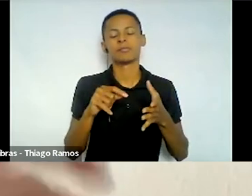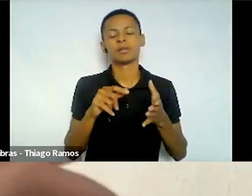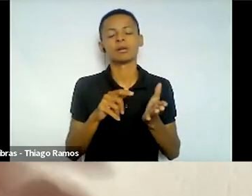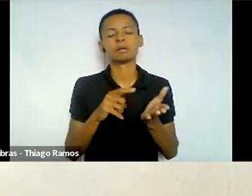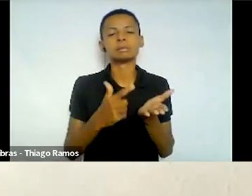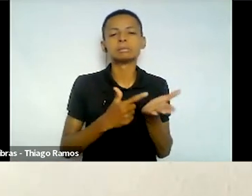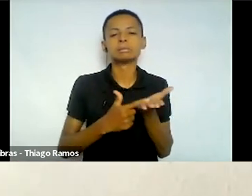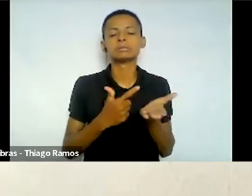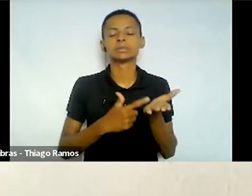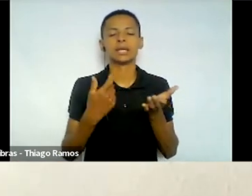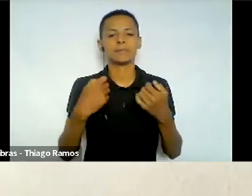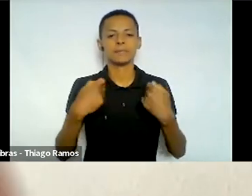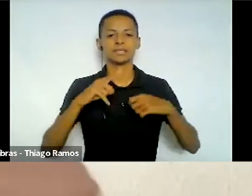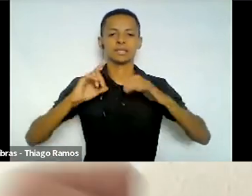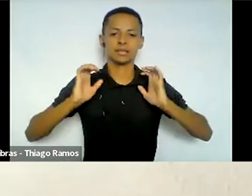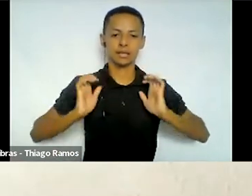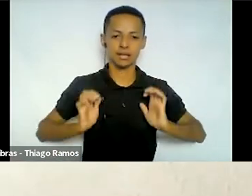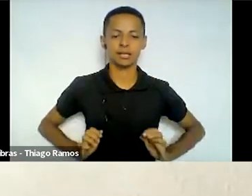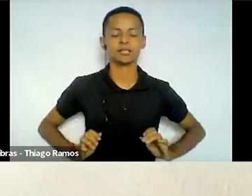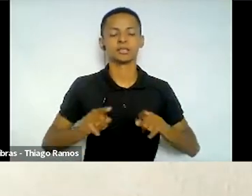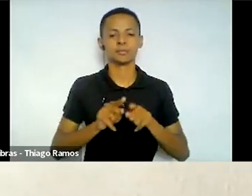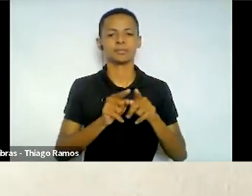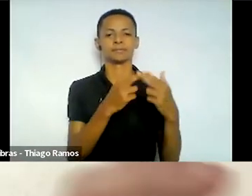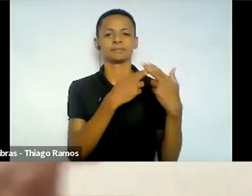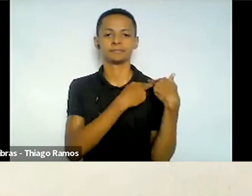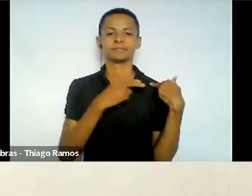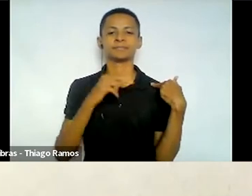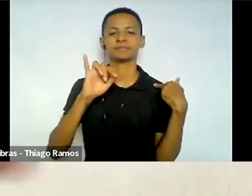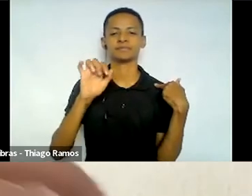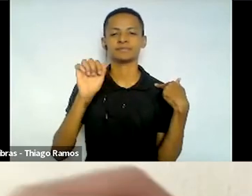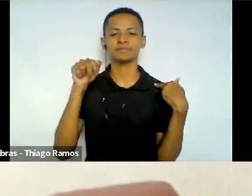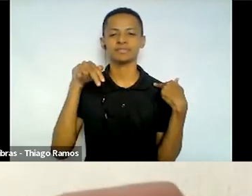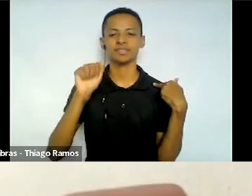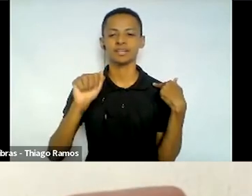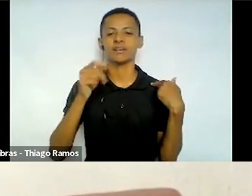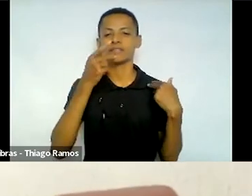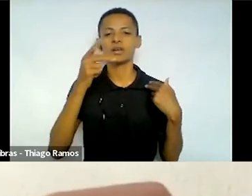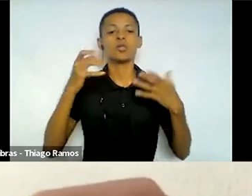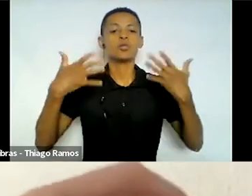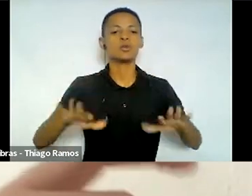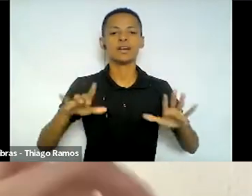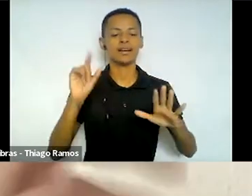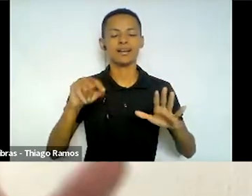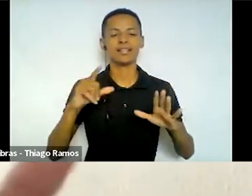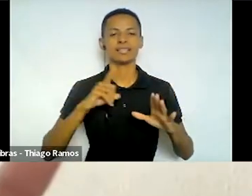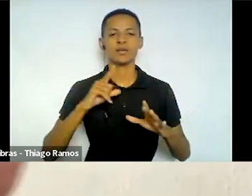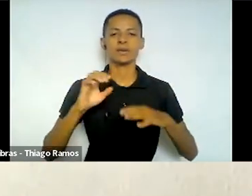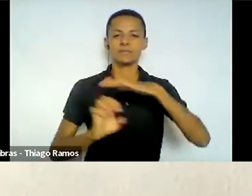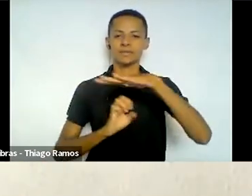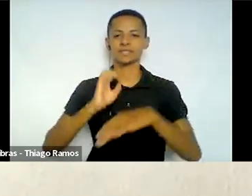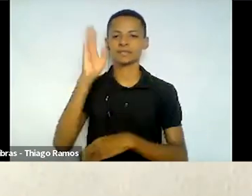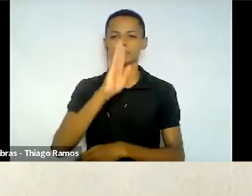ética e com responsabilidade. E é isso que o Jean falou, né? A gente não quer uma empresa Brasil de comunicação sendo ali